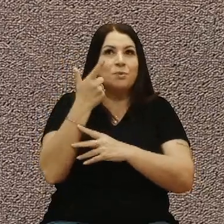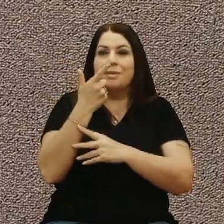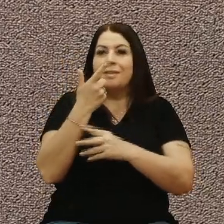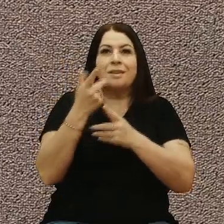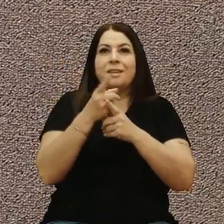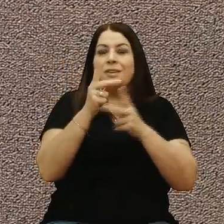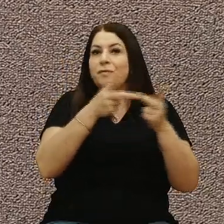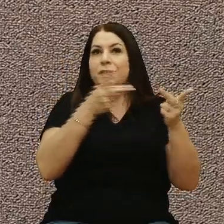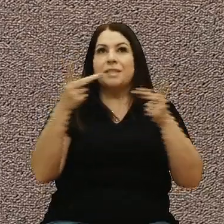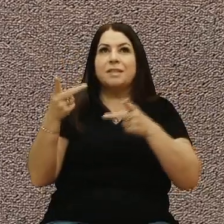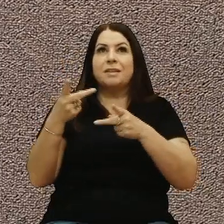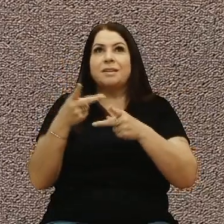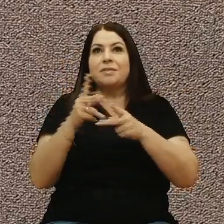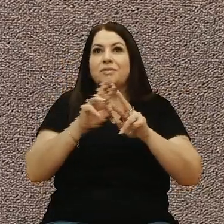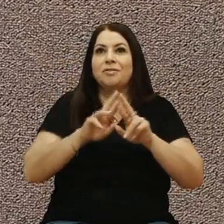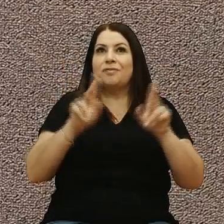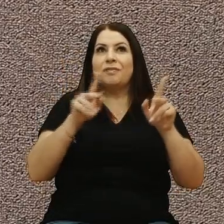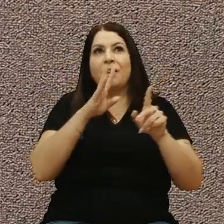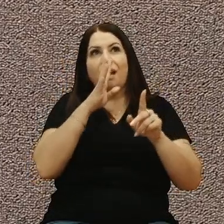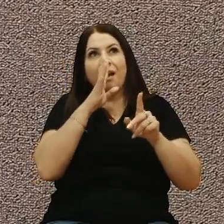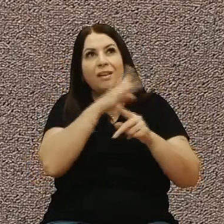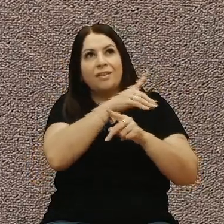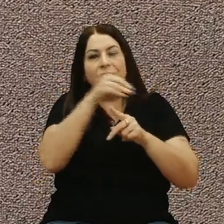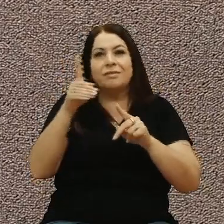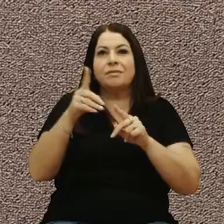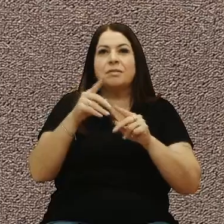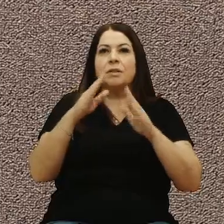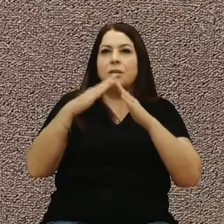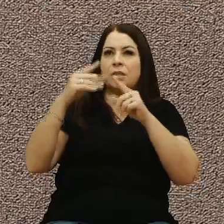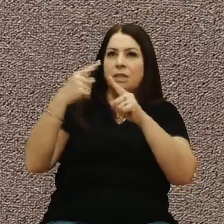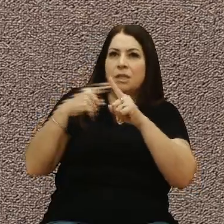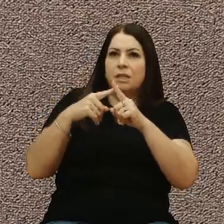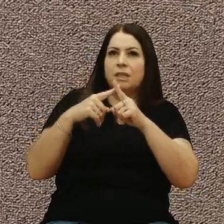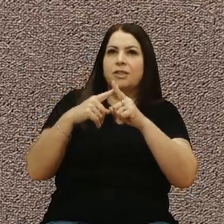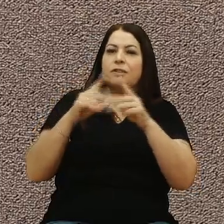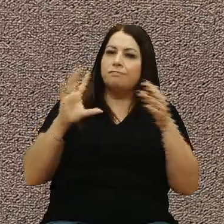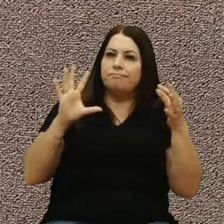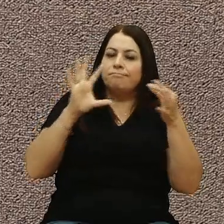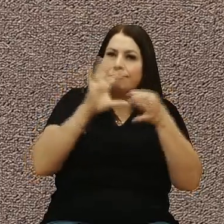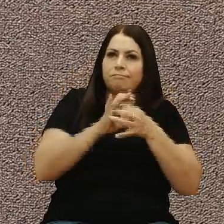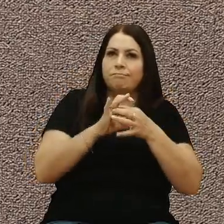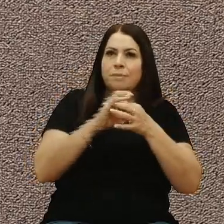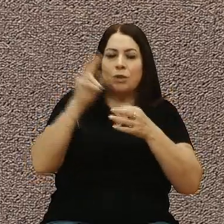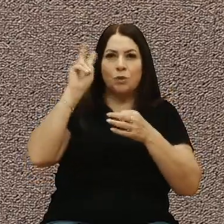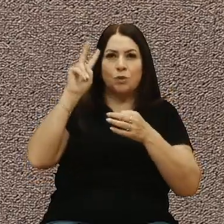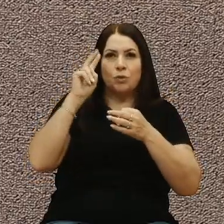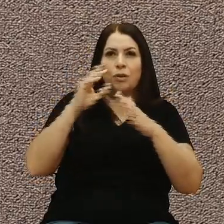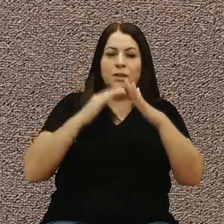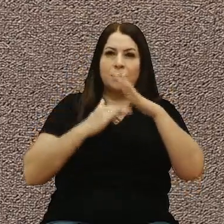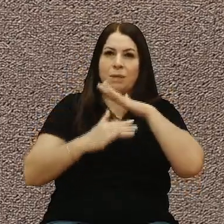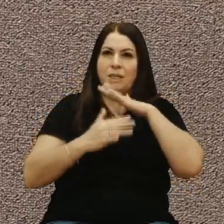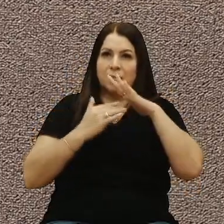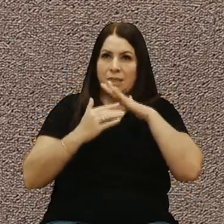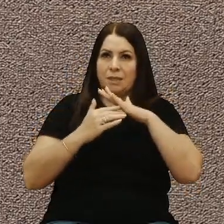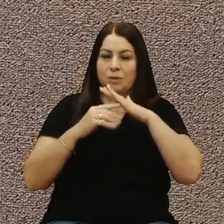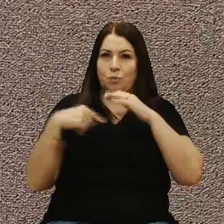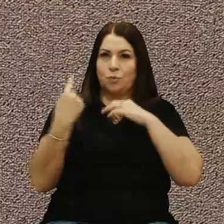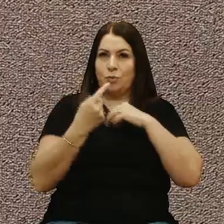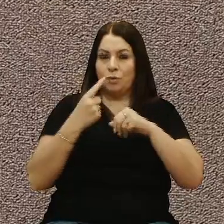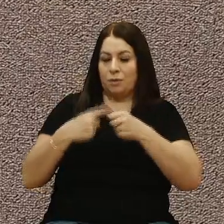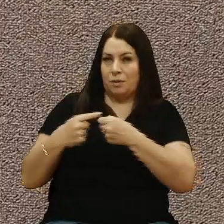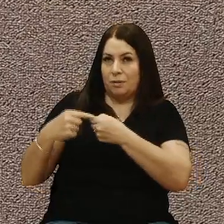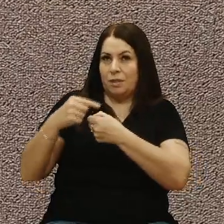nenhum visitante indiferente. A paróquia está profundamente ligada à história da imigração do nosso